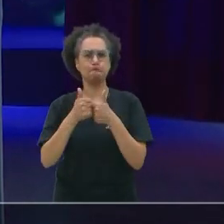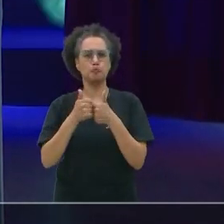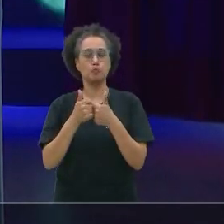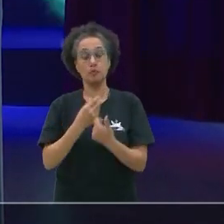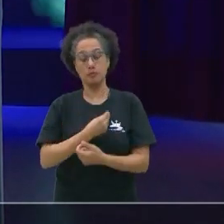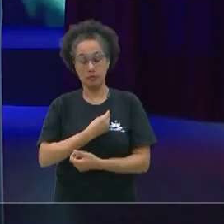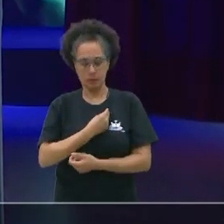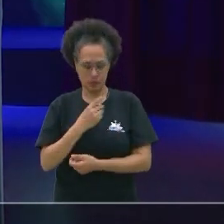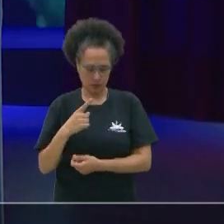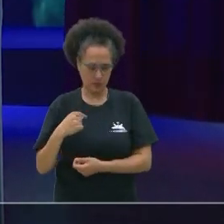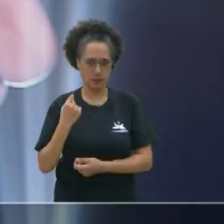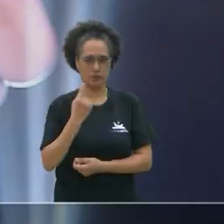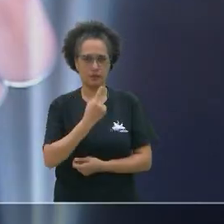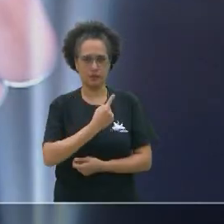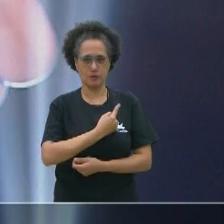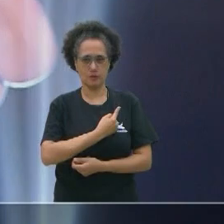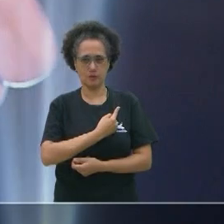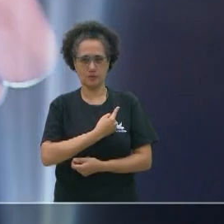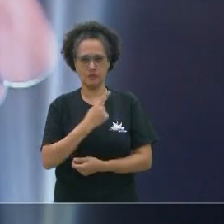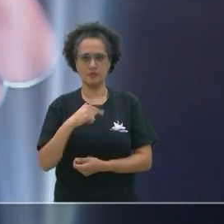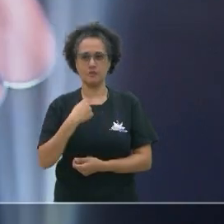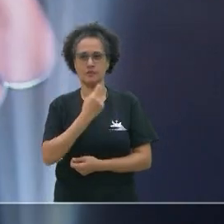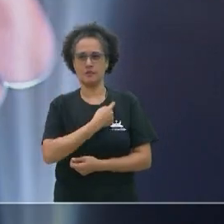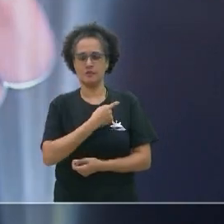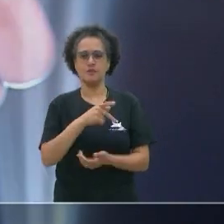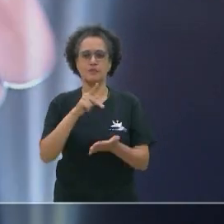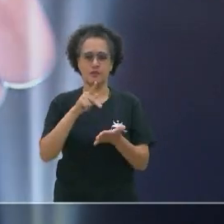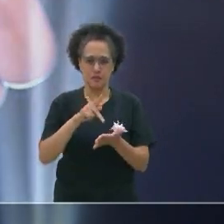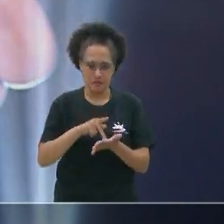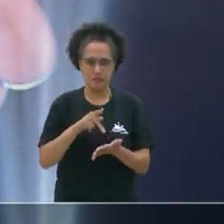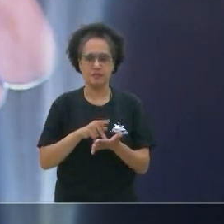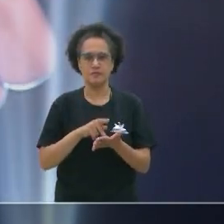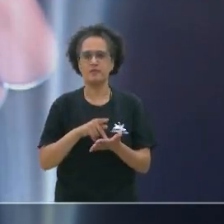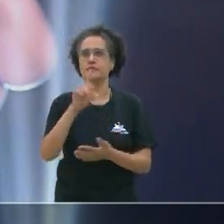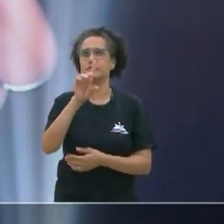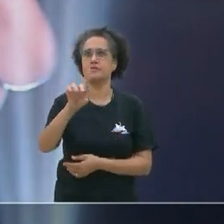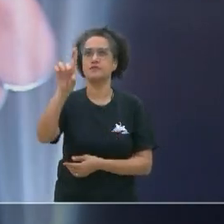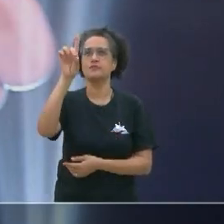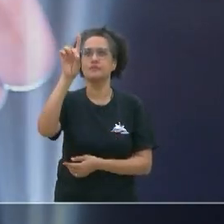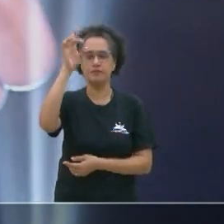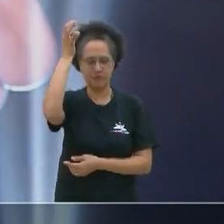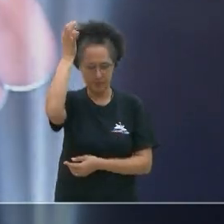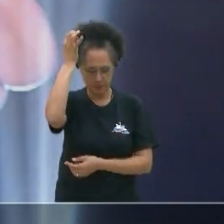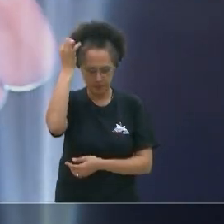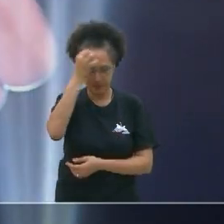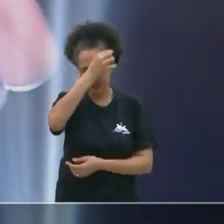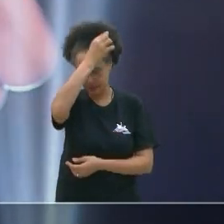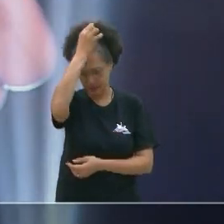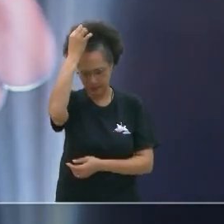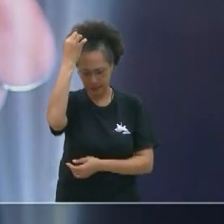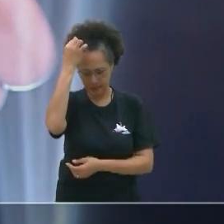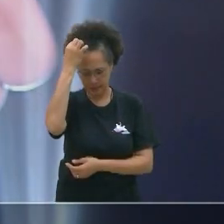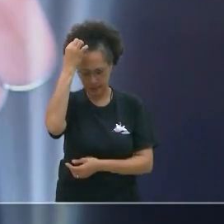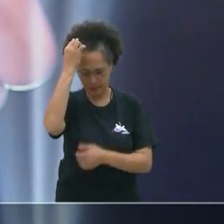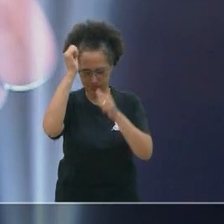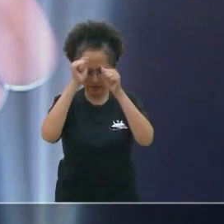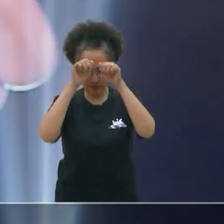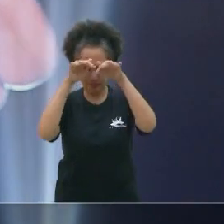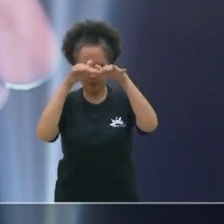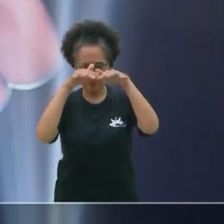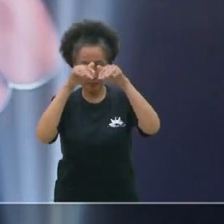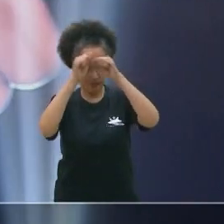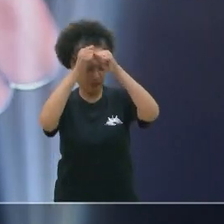nossa vida. Sejamos realmente de Deus e que o seu Espírito Santo derrame em